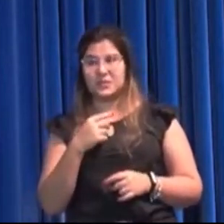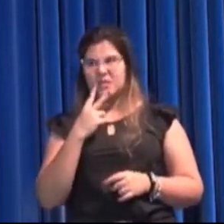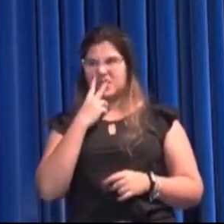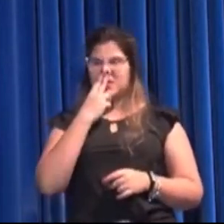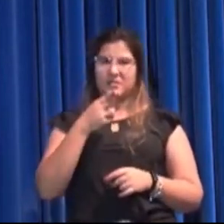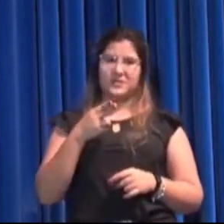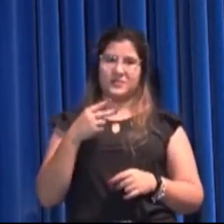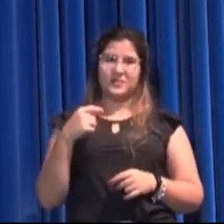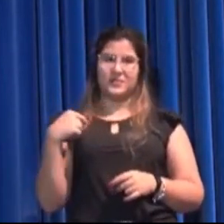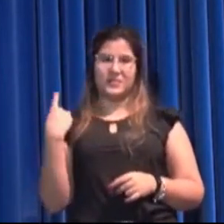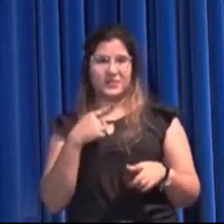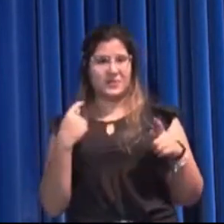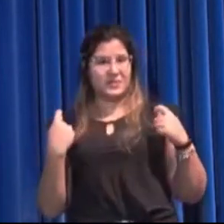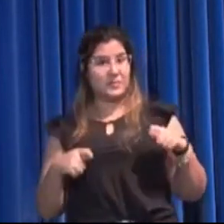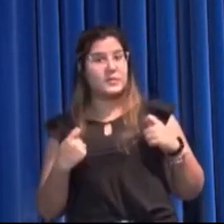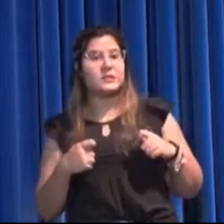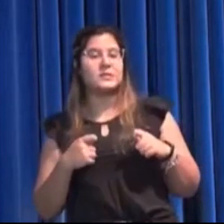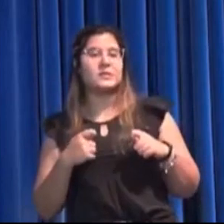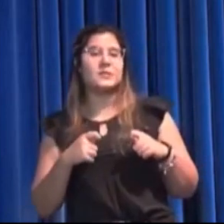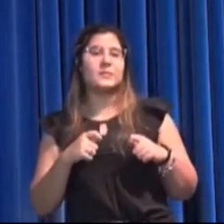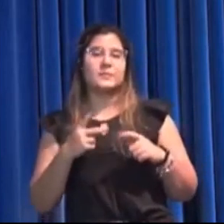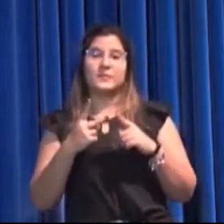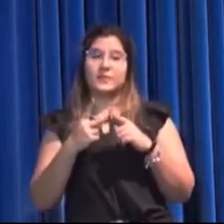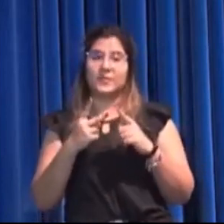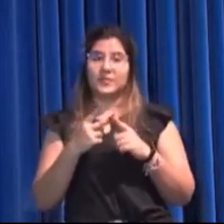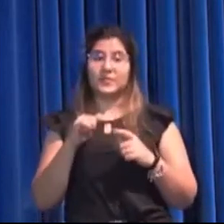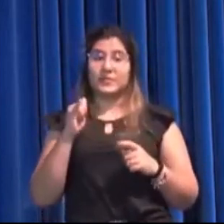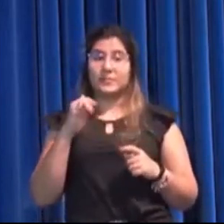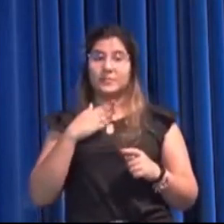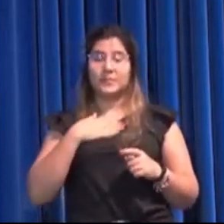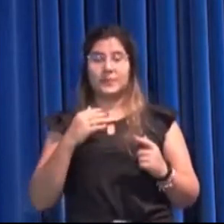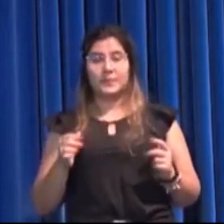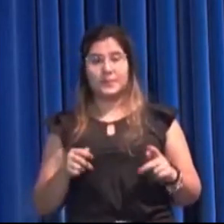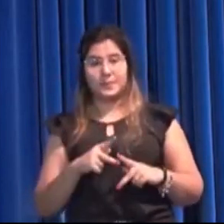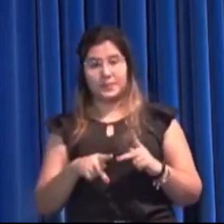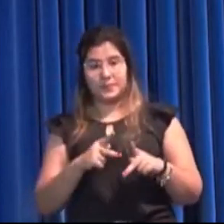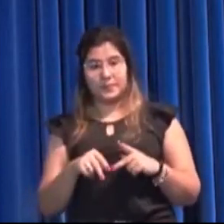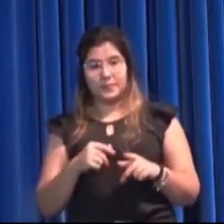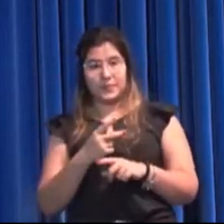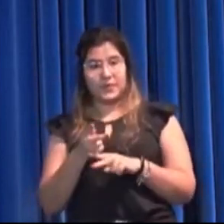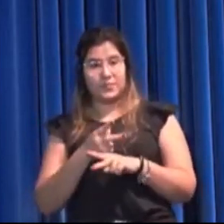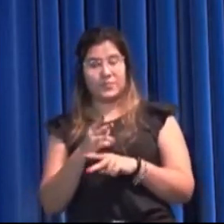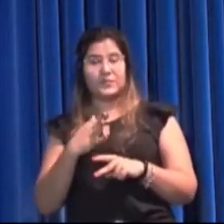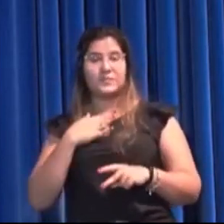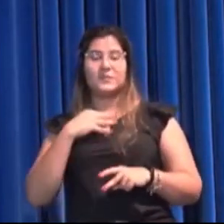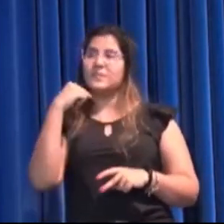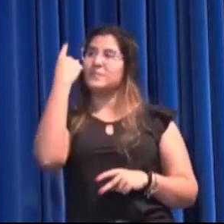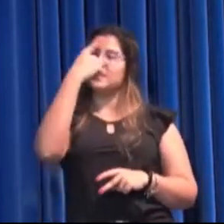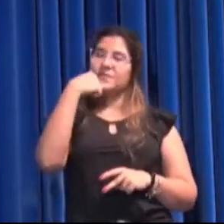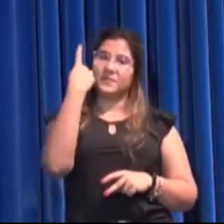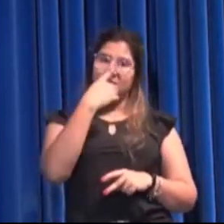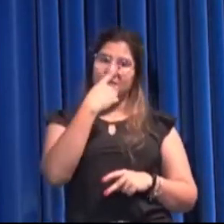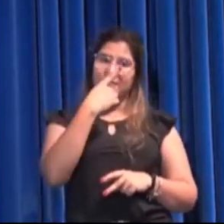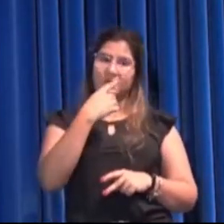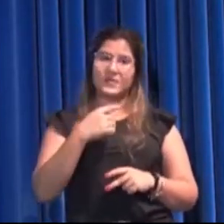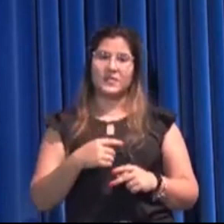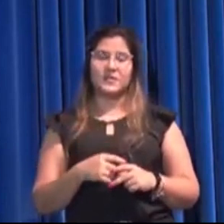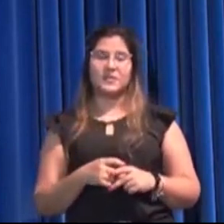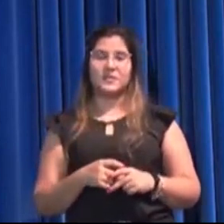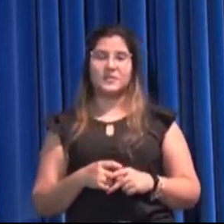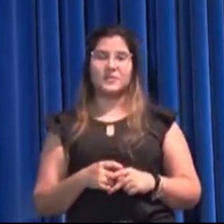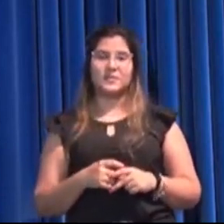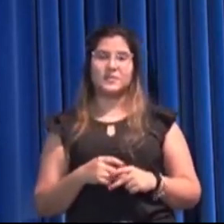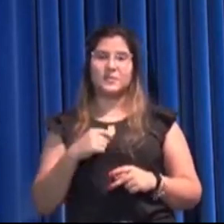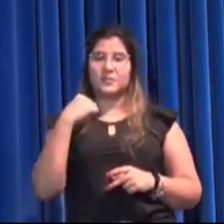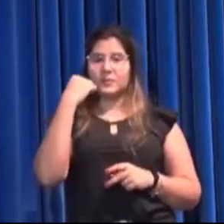necessidade? Segunda coisa, se o meu povo buscar a minha face. Buscar a face